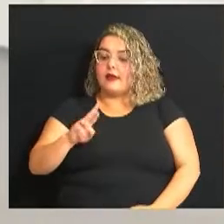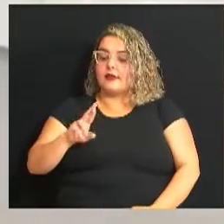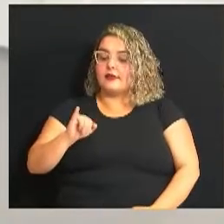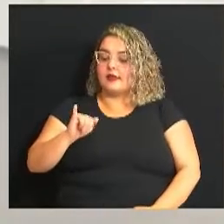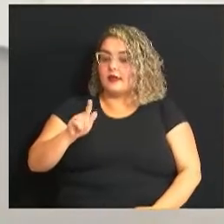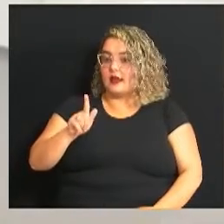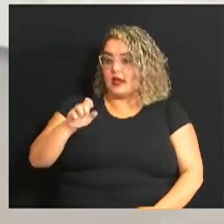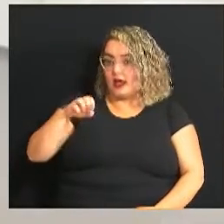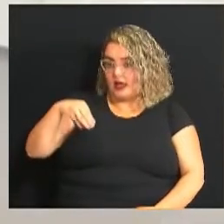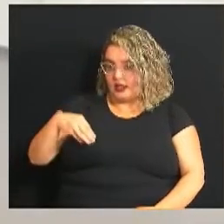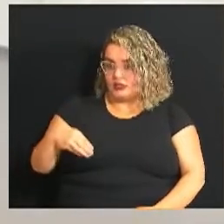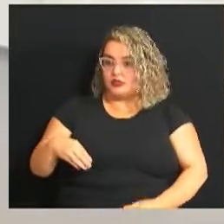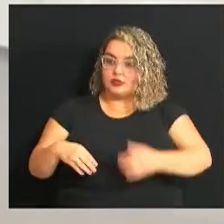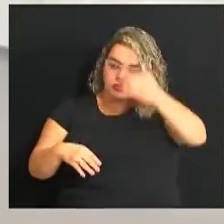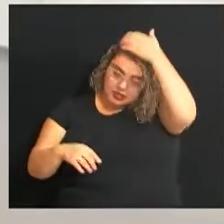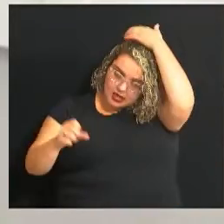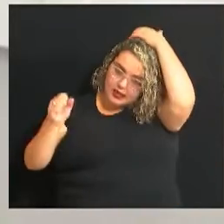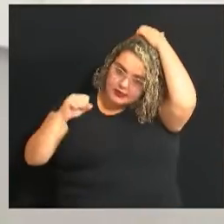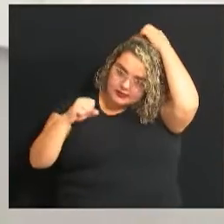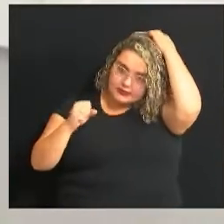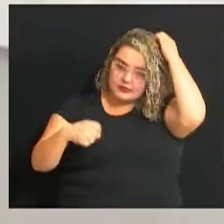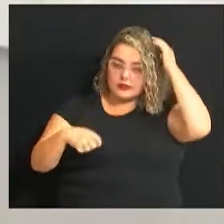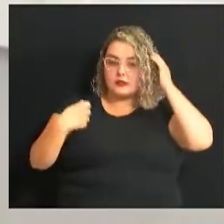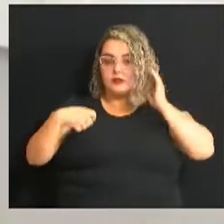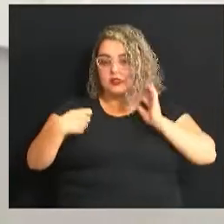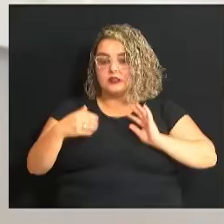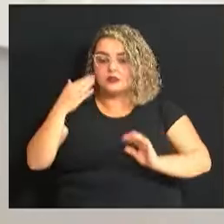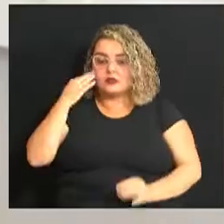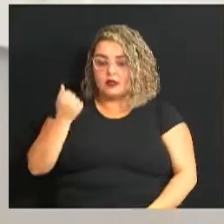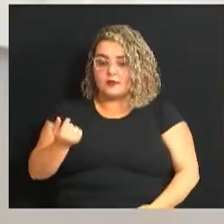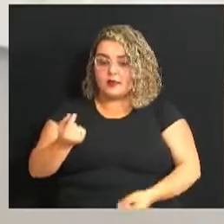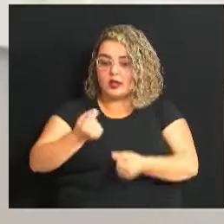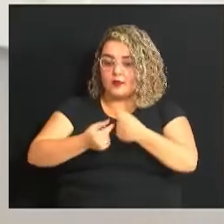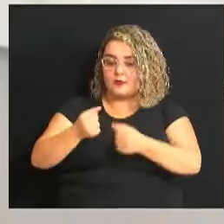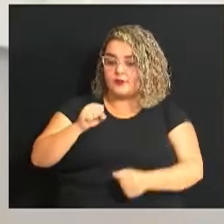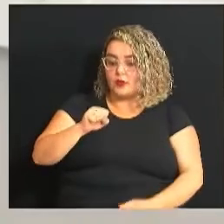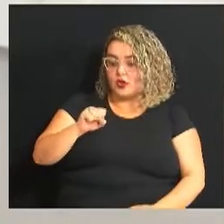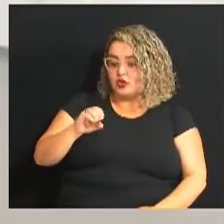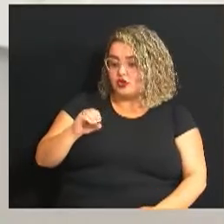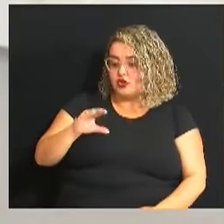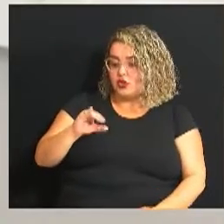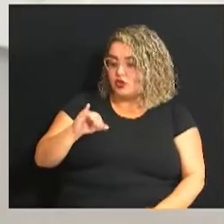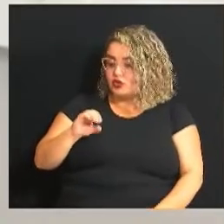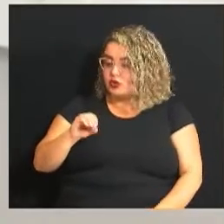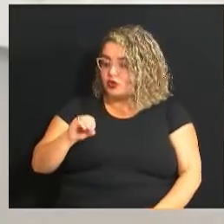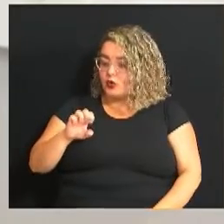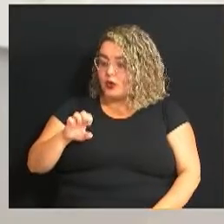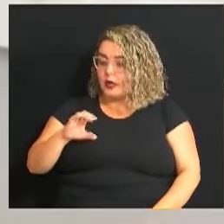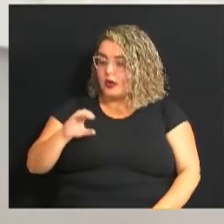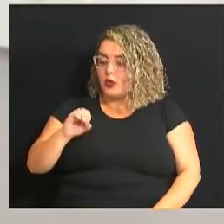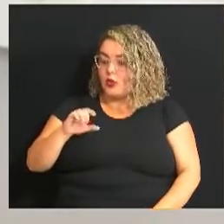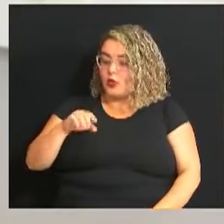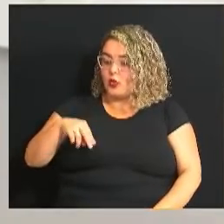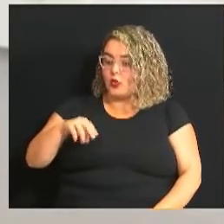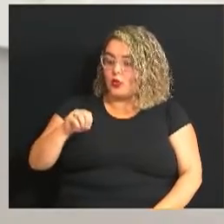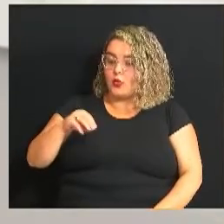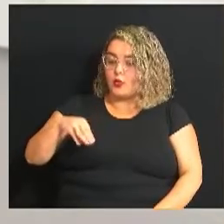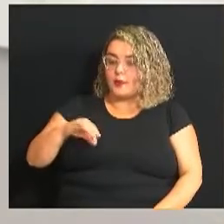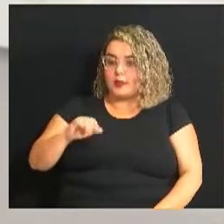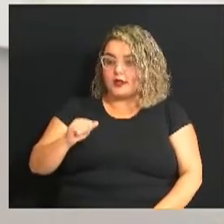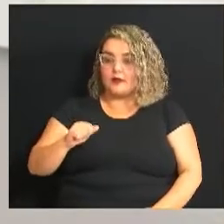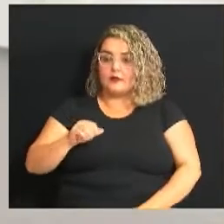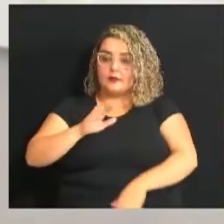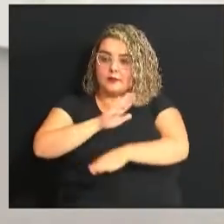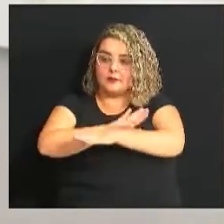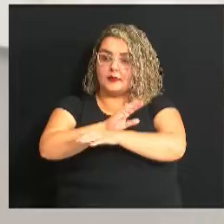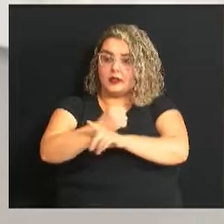da condição socioeconômica, né, para que tenha o atendimento. A gente faz uma triagem por um serviço social. Uma vez